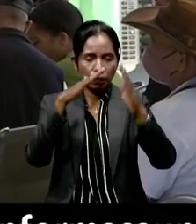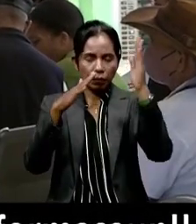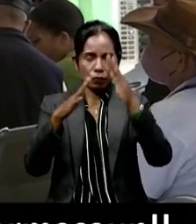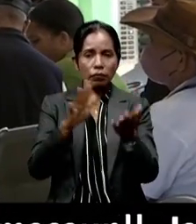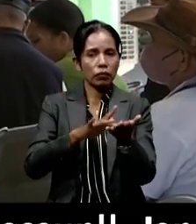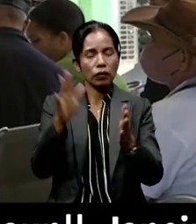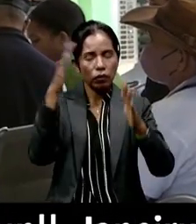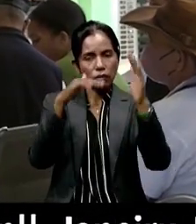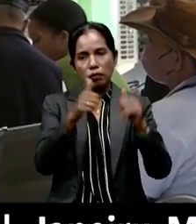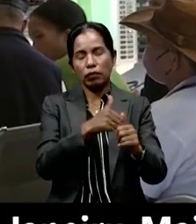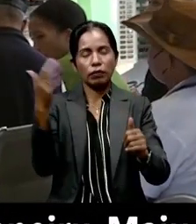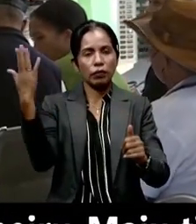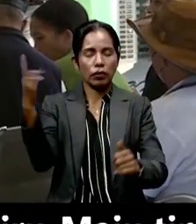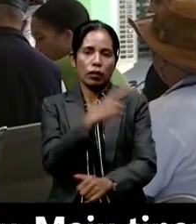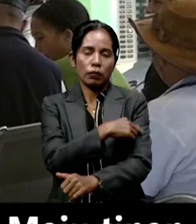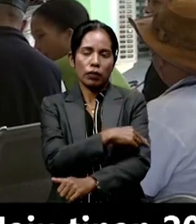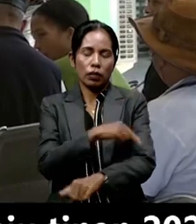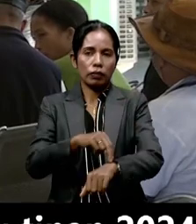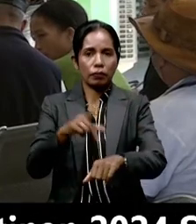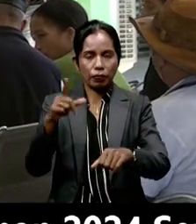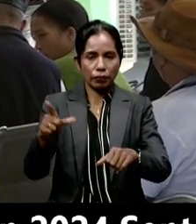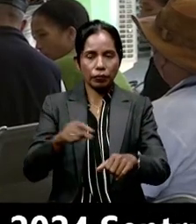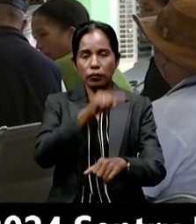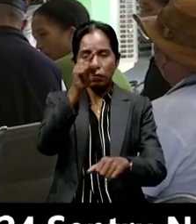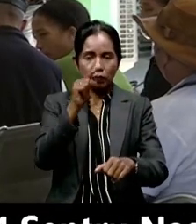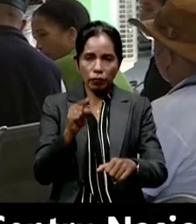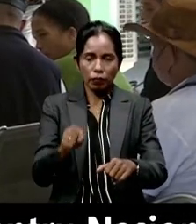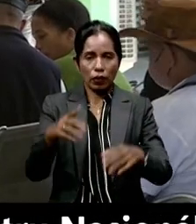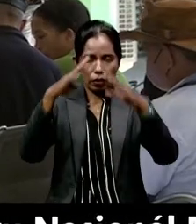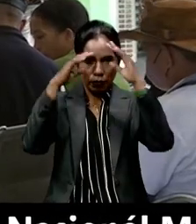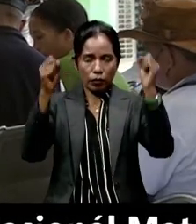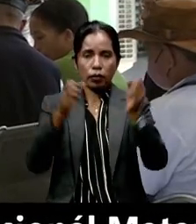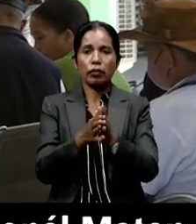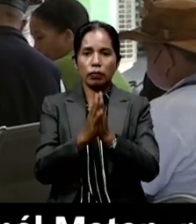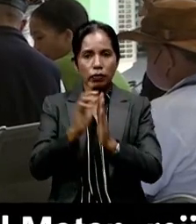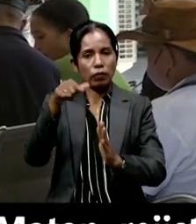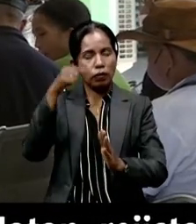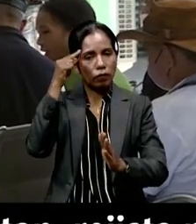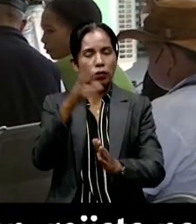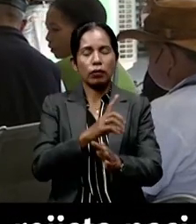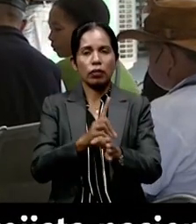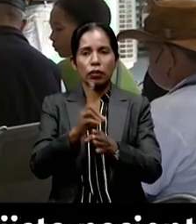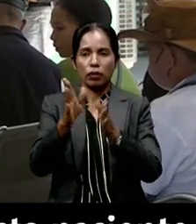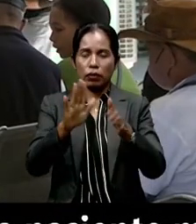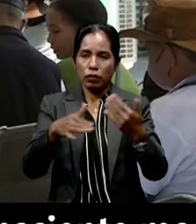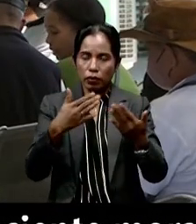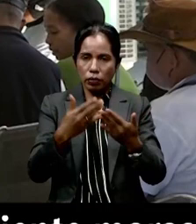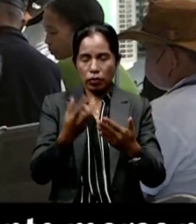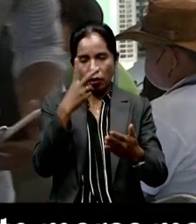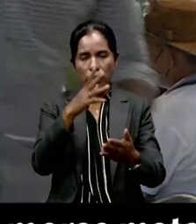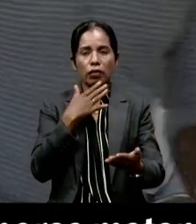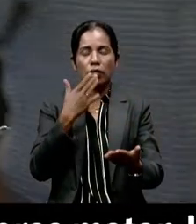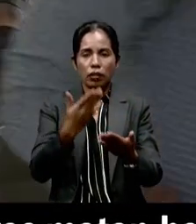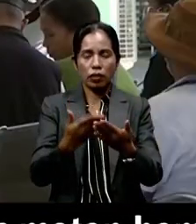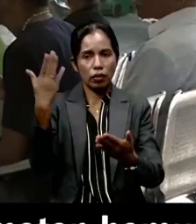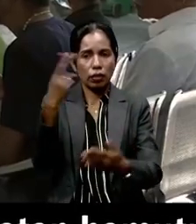sila selutan e hospital nacional hatang conaba pergunta hirak né presidente república husu governo no dirigente sila atualo gesta un dia que hospital